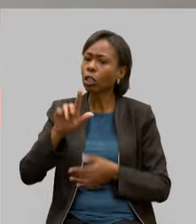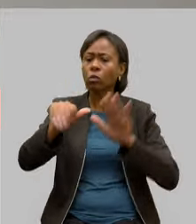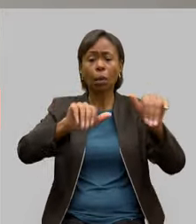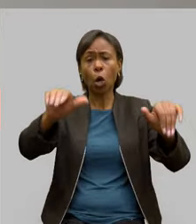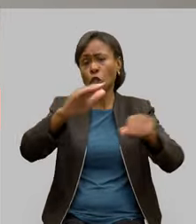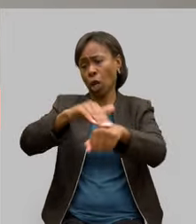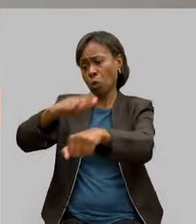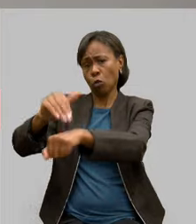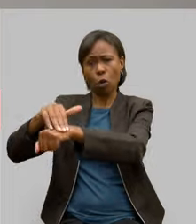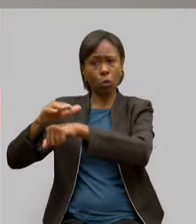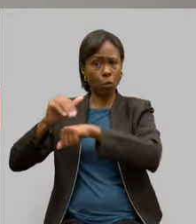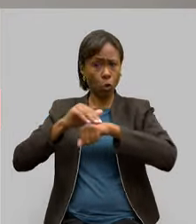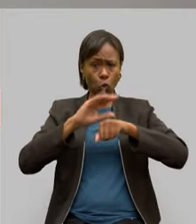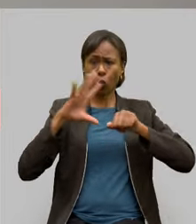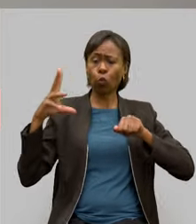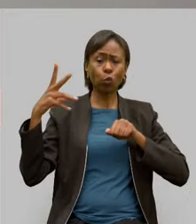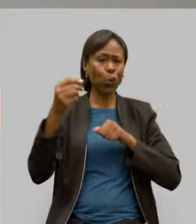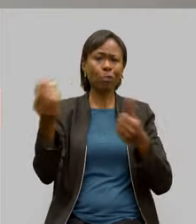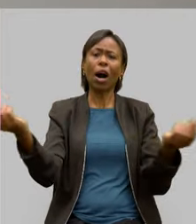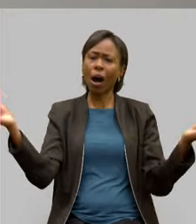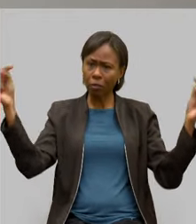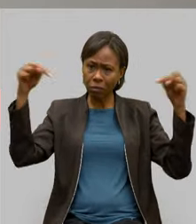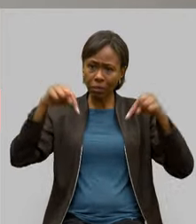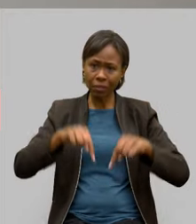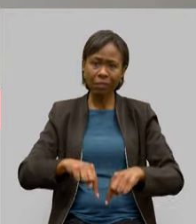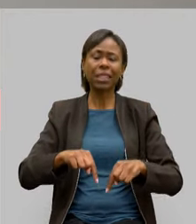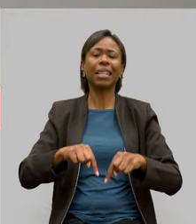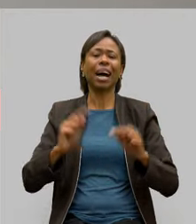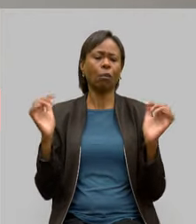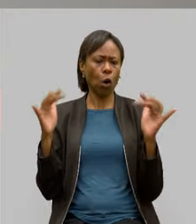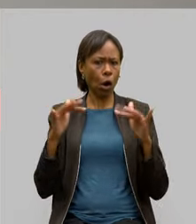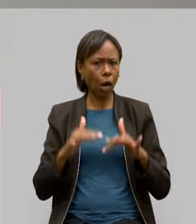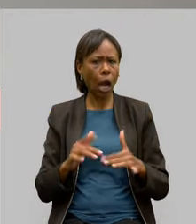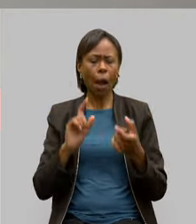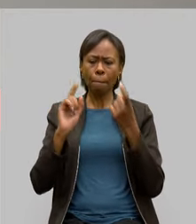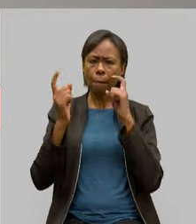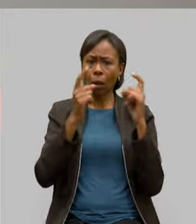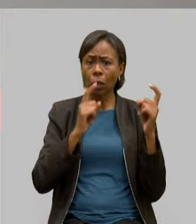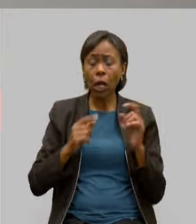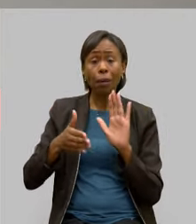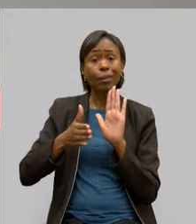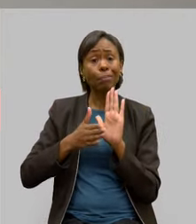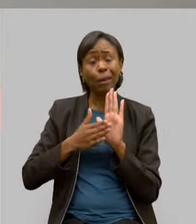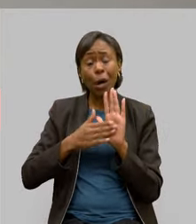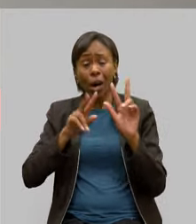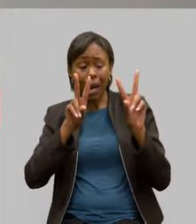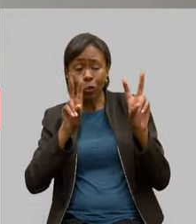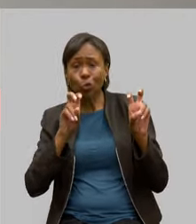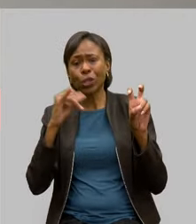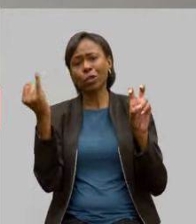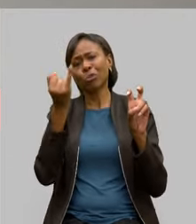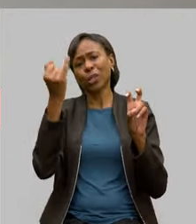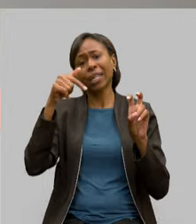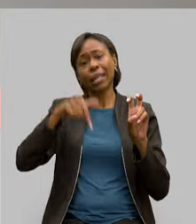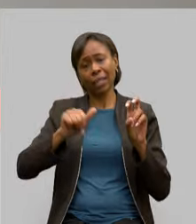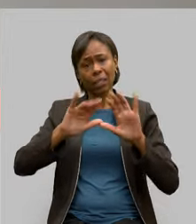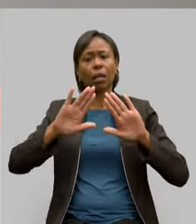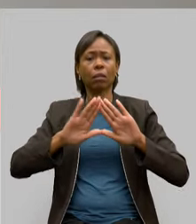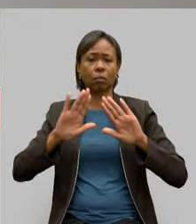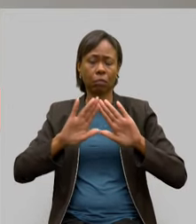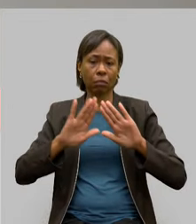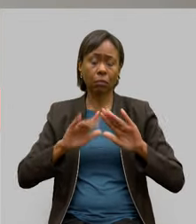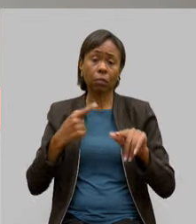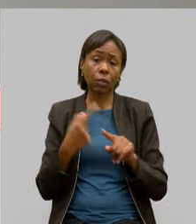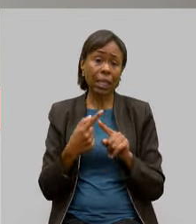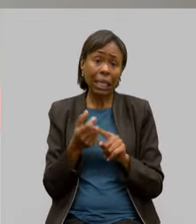mundo mesmo para que a gente ocupasse com essa essa pauta importantíssima a Assembleia Legislativa porque quando a